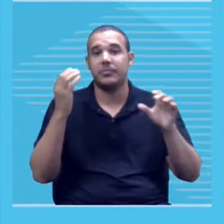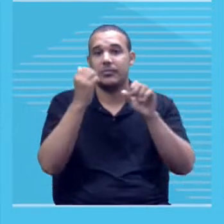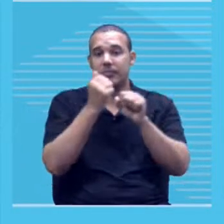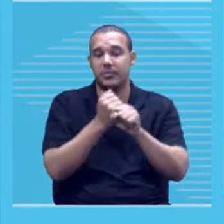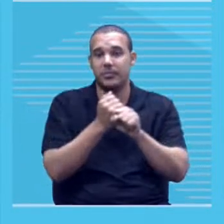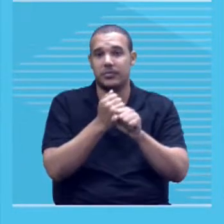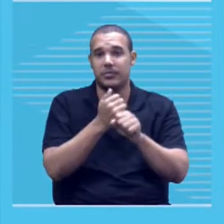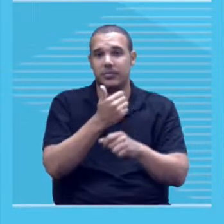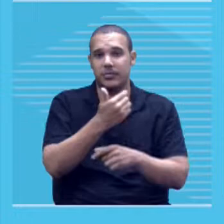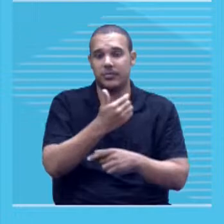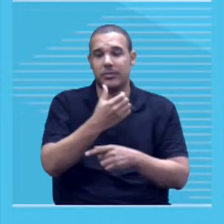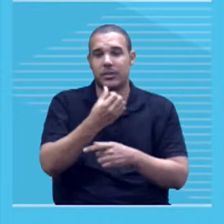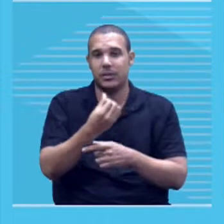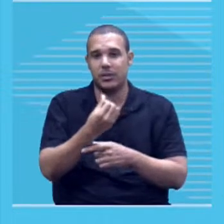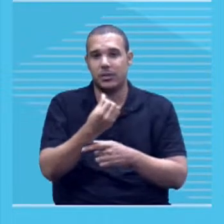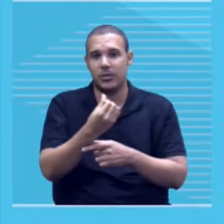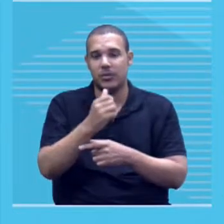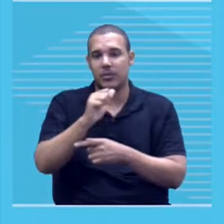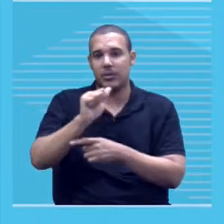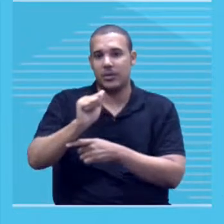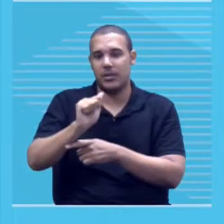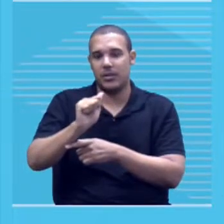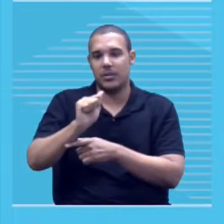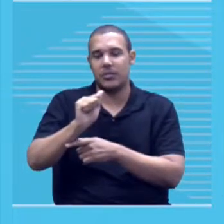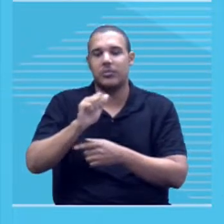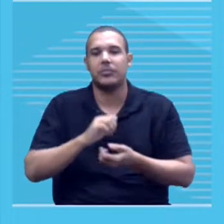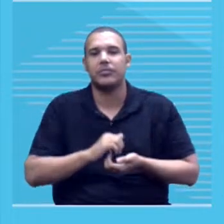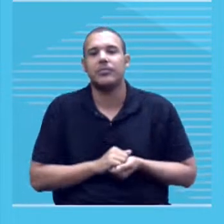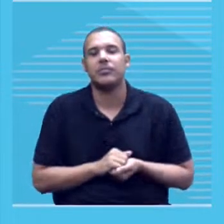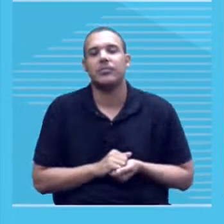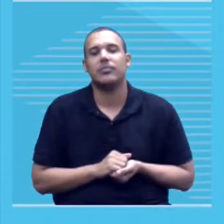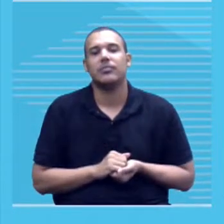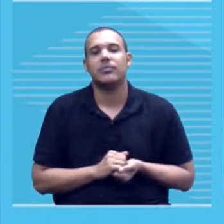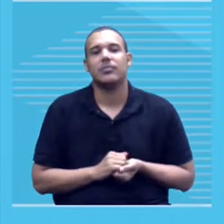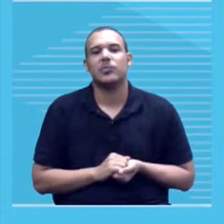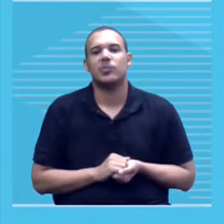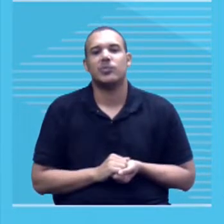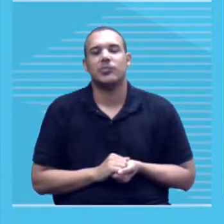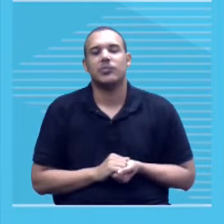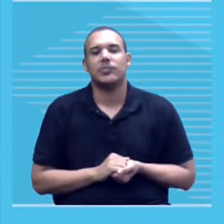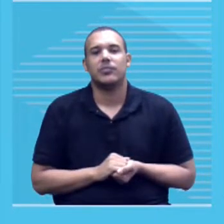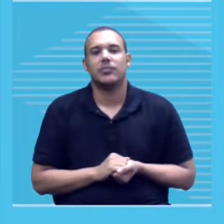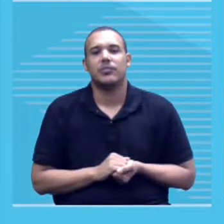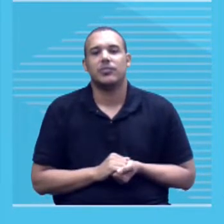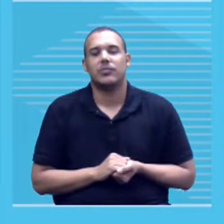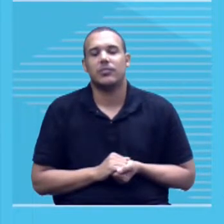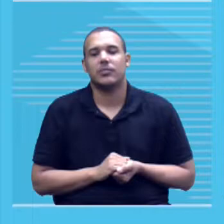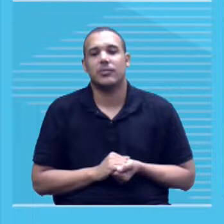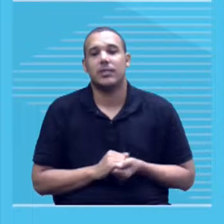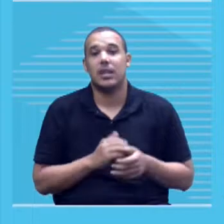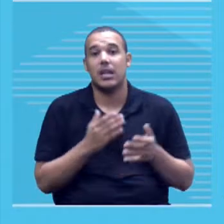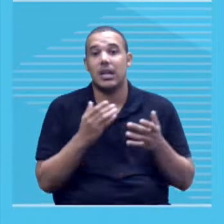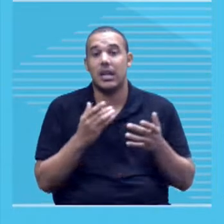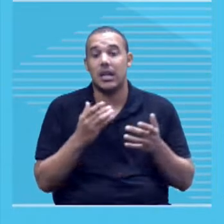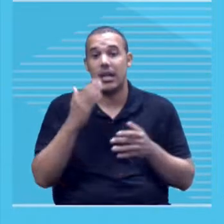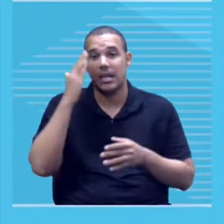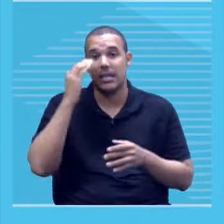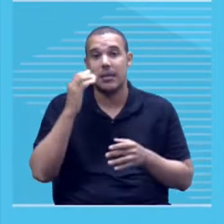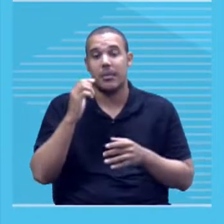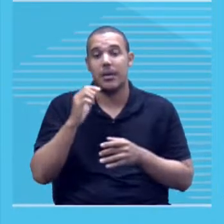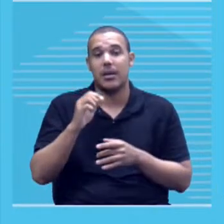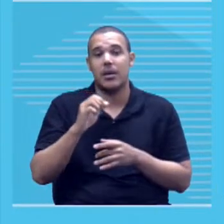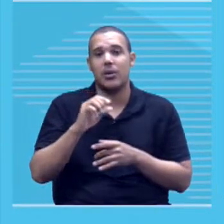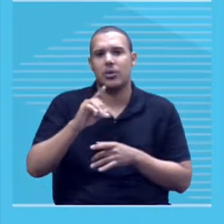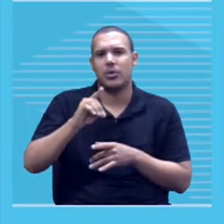29 amperes. Seria um valor de 29 amperes. E aí ele quer saber qual disjuntor que eu uso